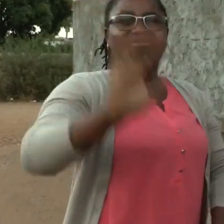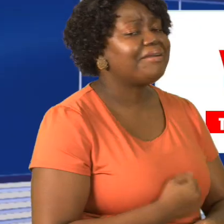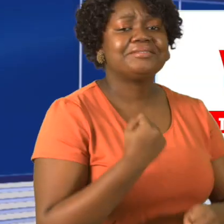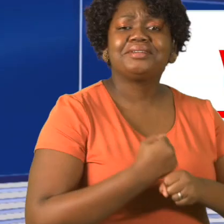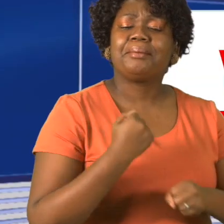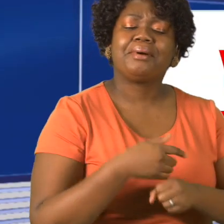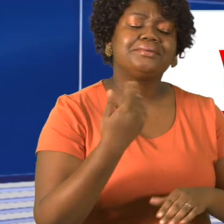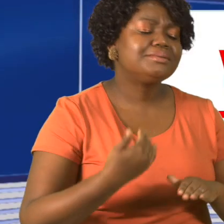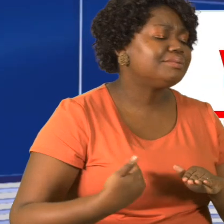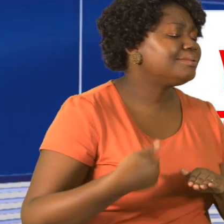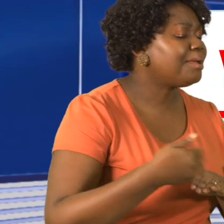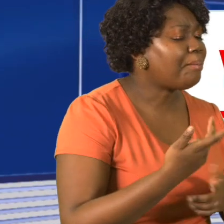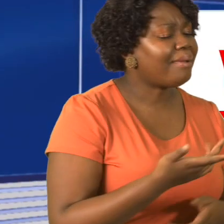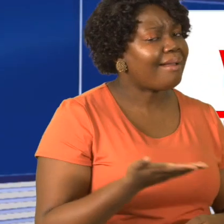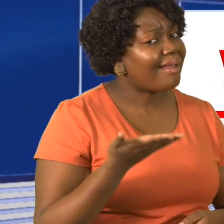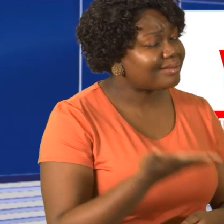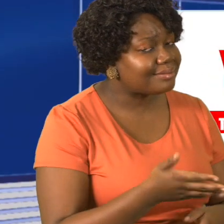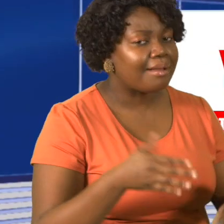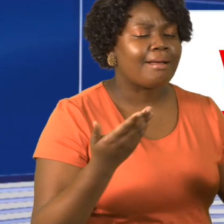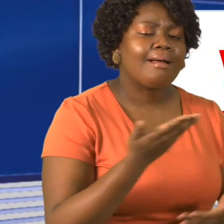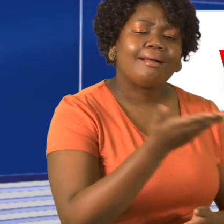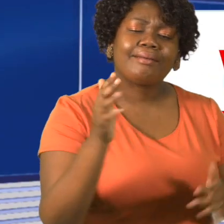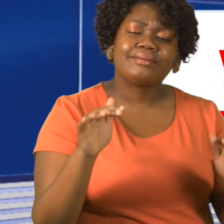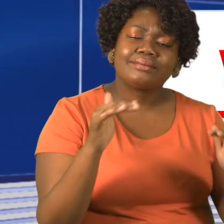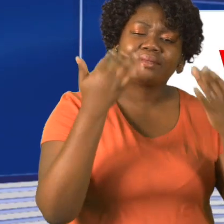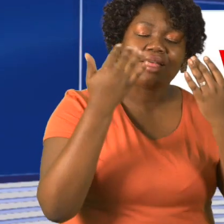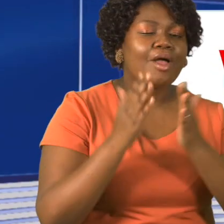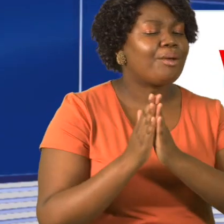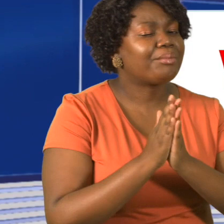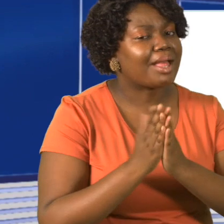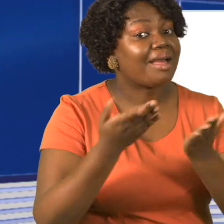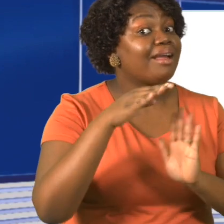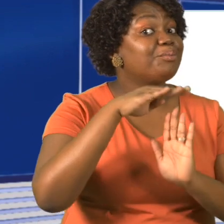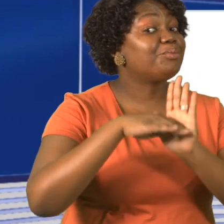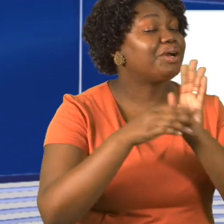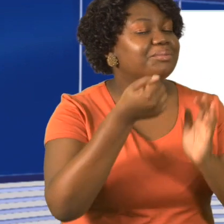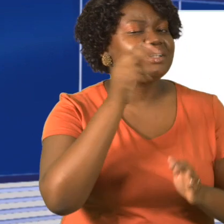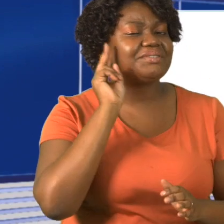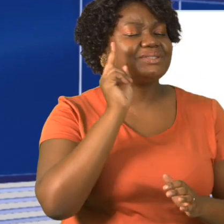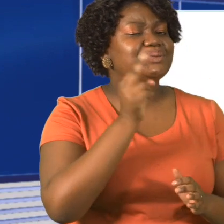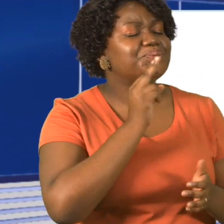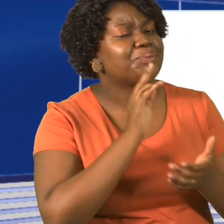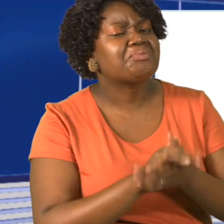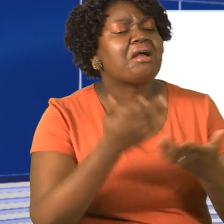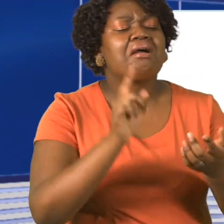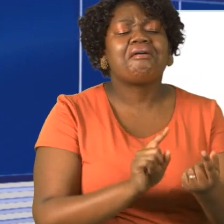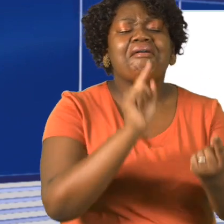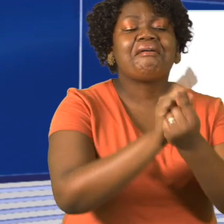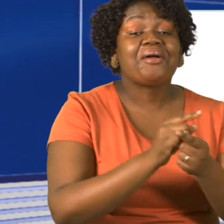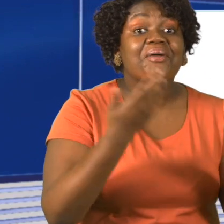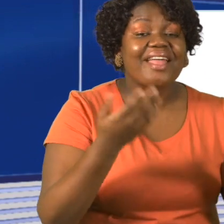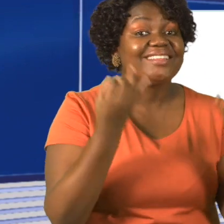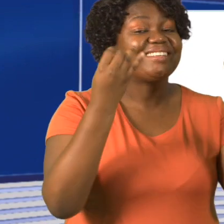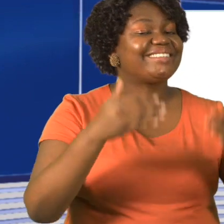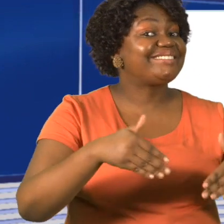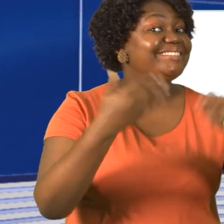casa É sempre com enorme prazer que trabalhamos para si A presente edição do programa da TV Surdo fica